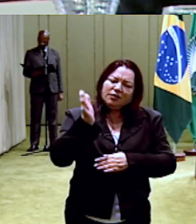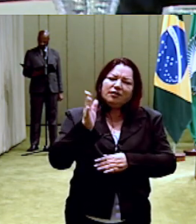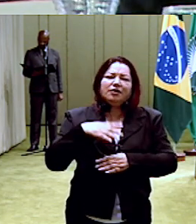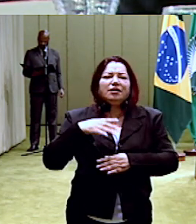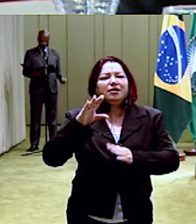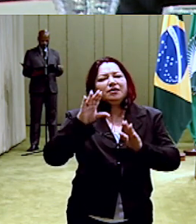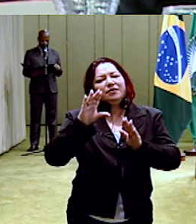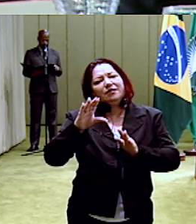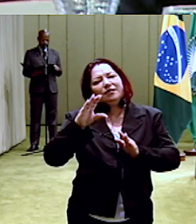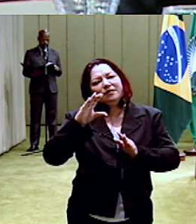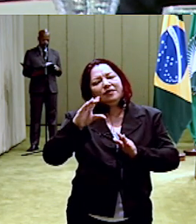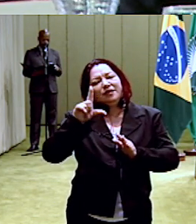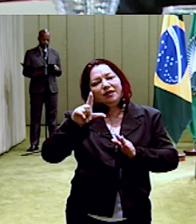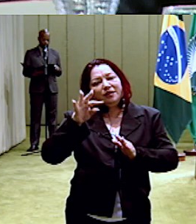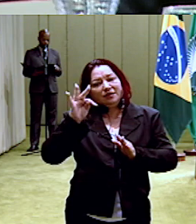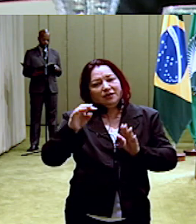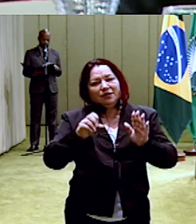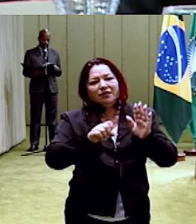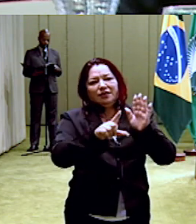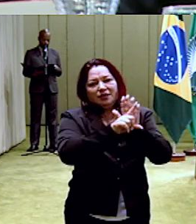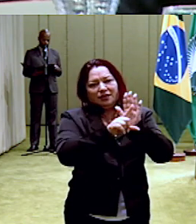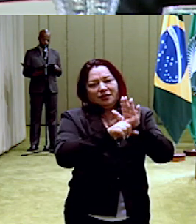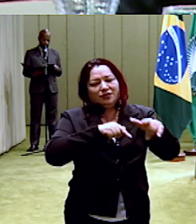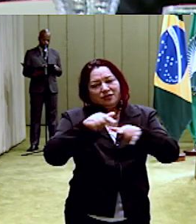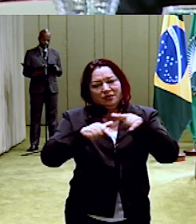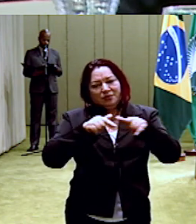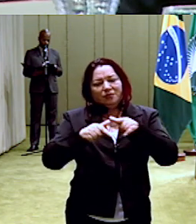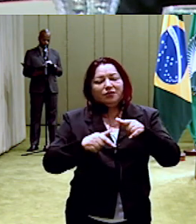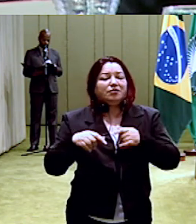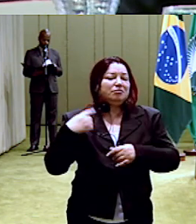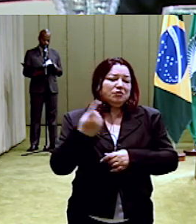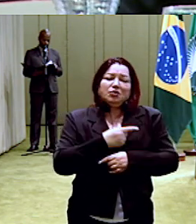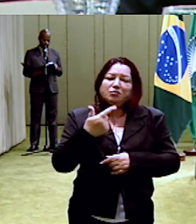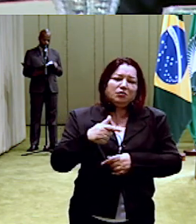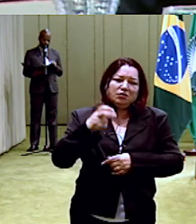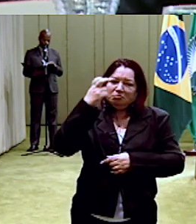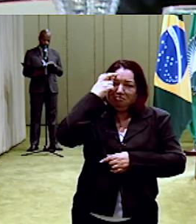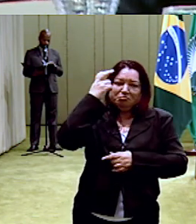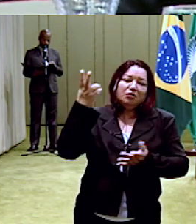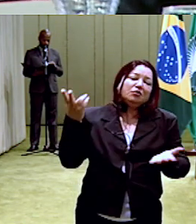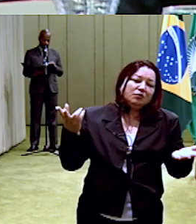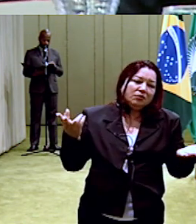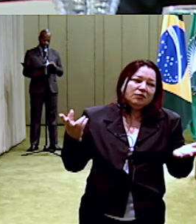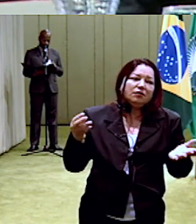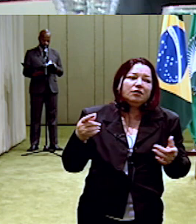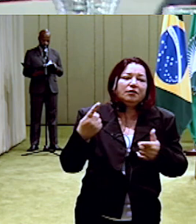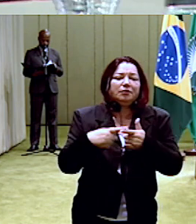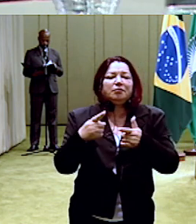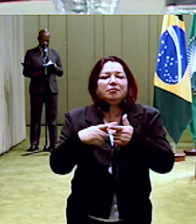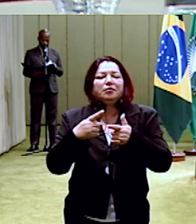própria CLT, e a gente ainda não tenha essa cultura, né? E acho que nós estamos falando de um